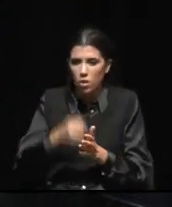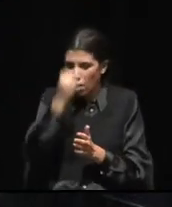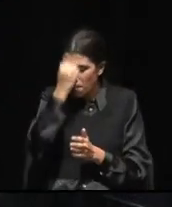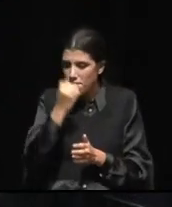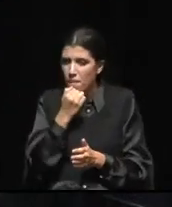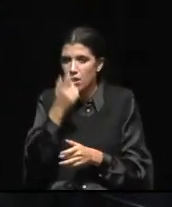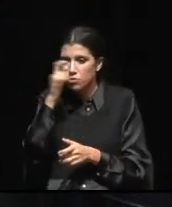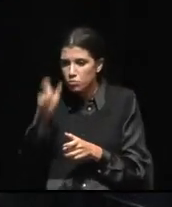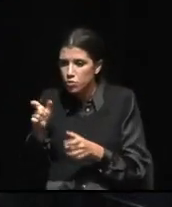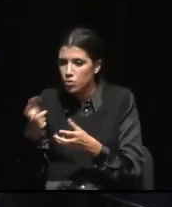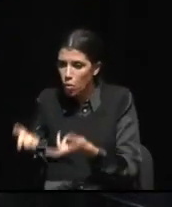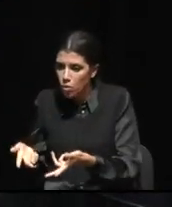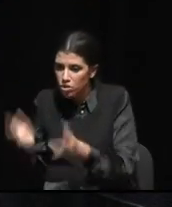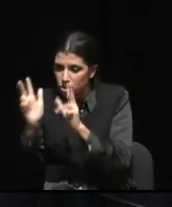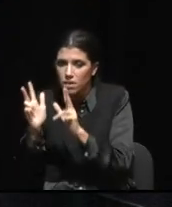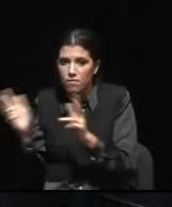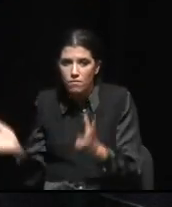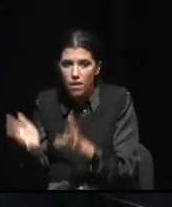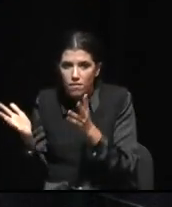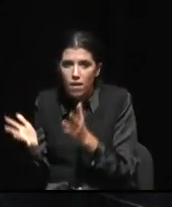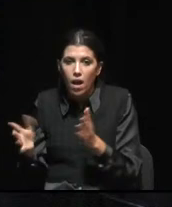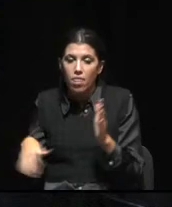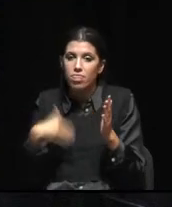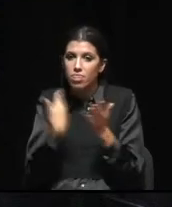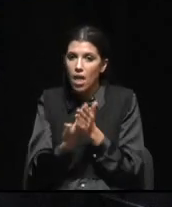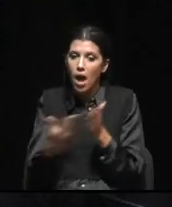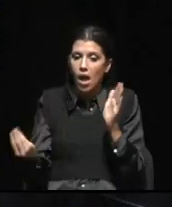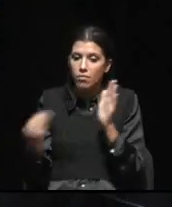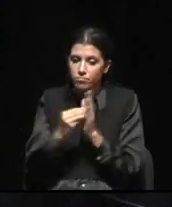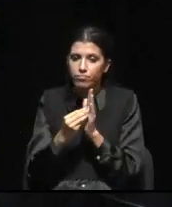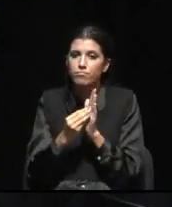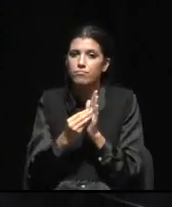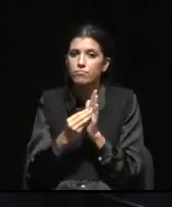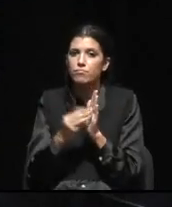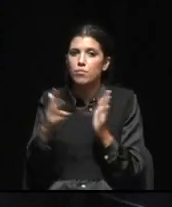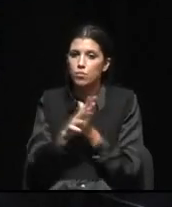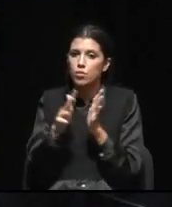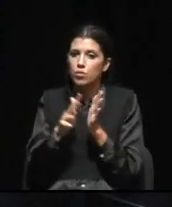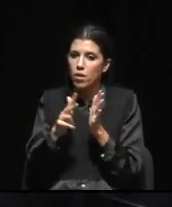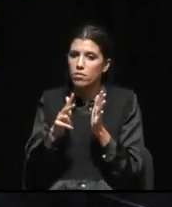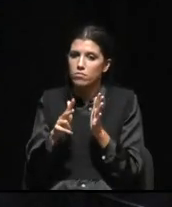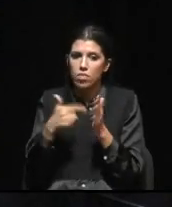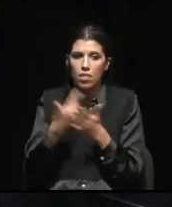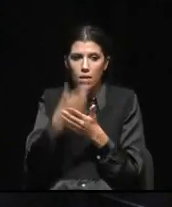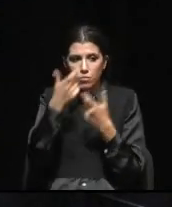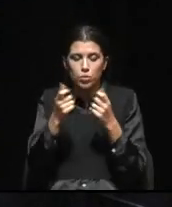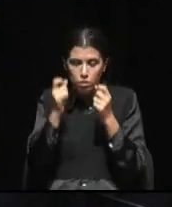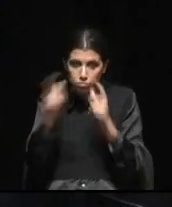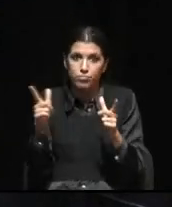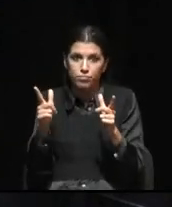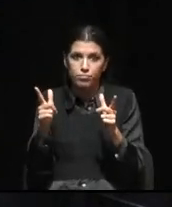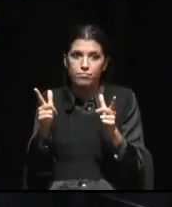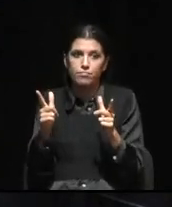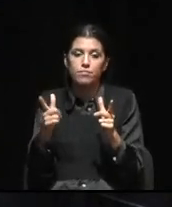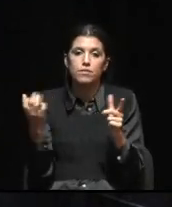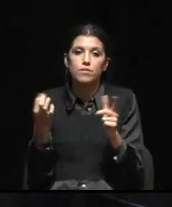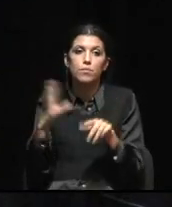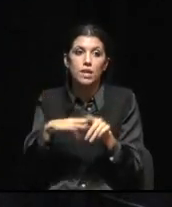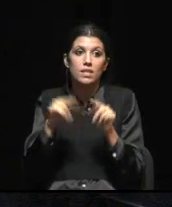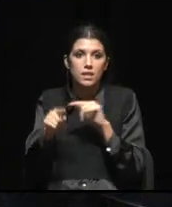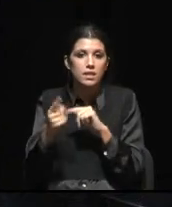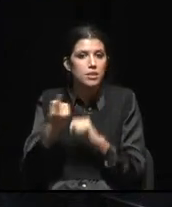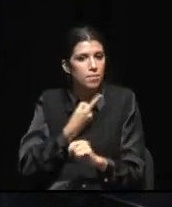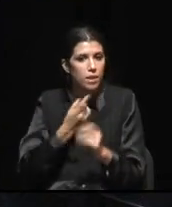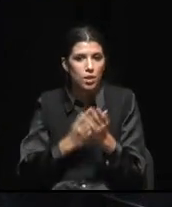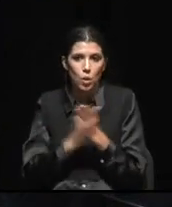para a libertação dos reféns tiveram na aprovação desta resolução um um efeito catalisador temos por isso de